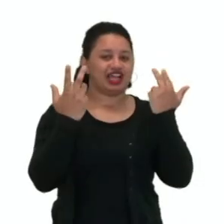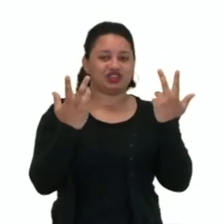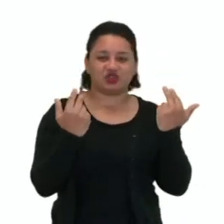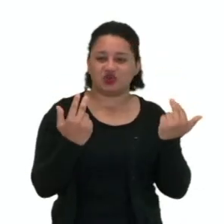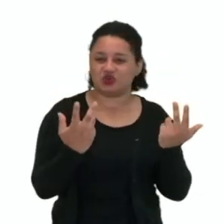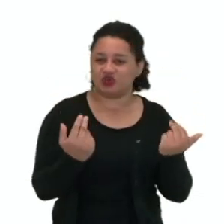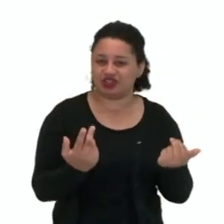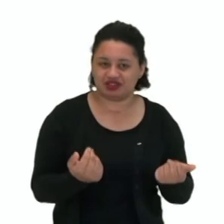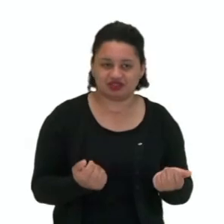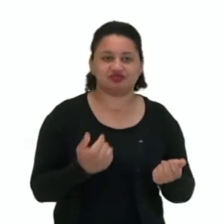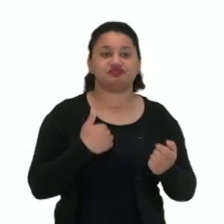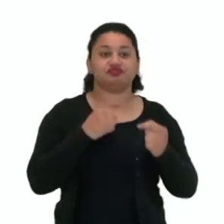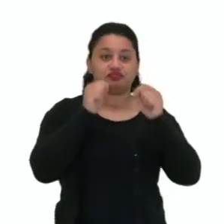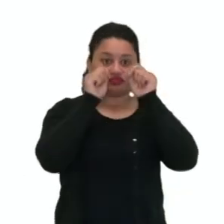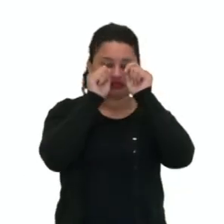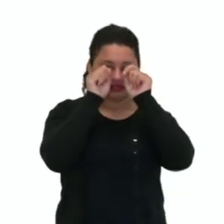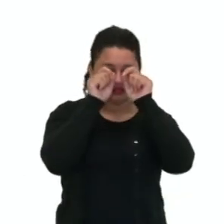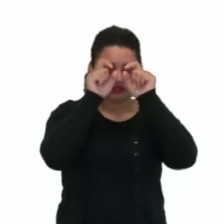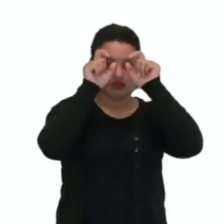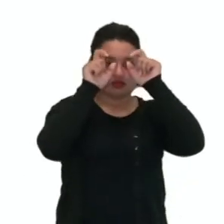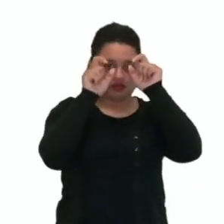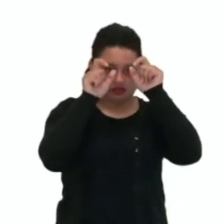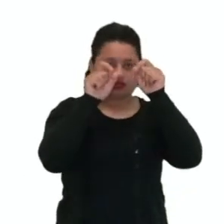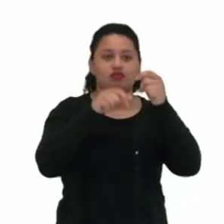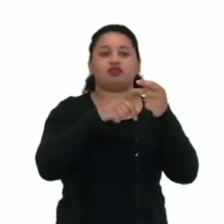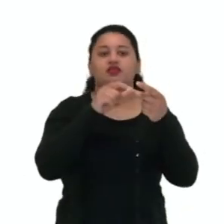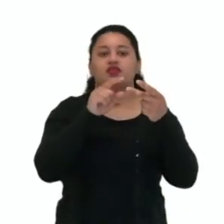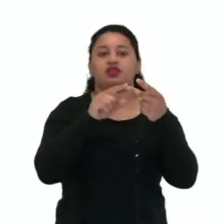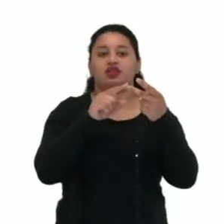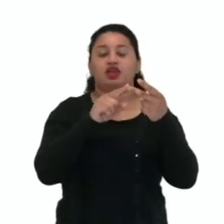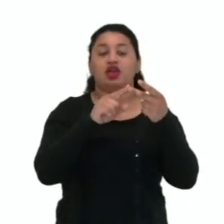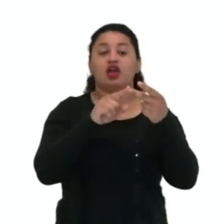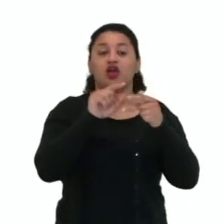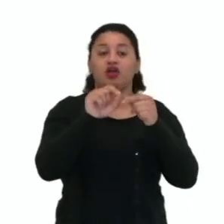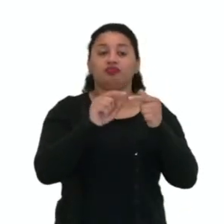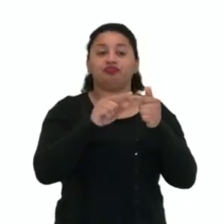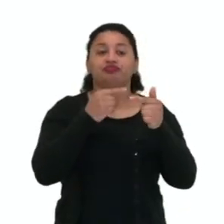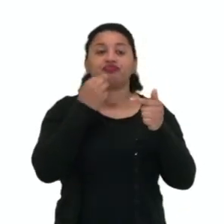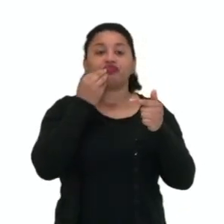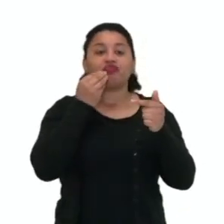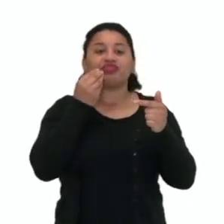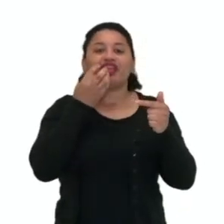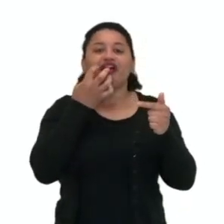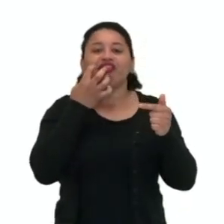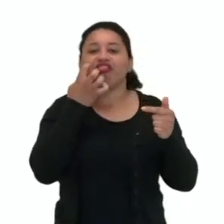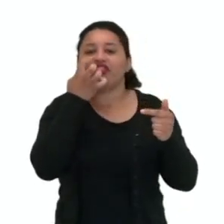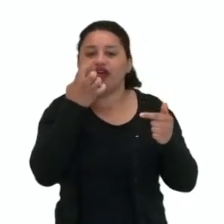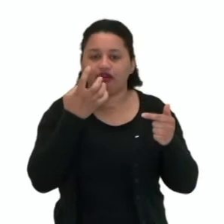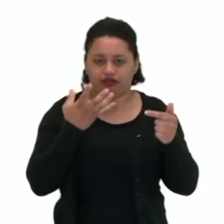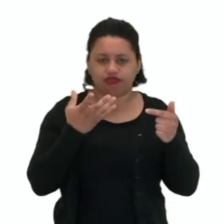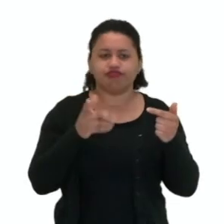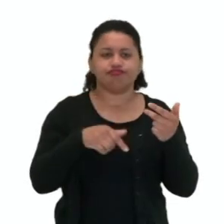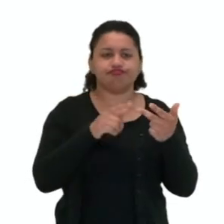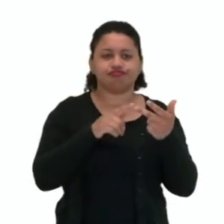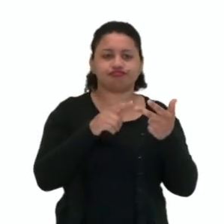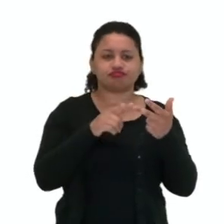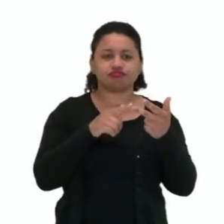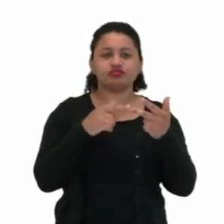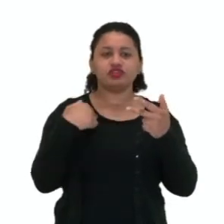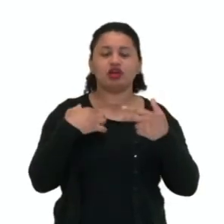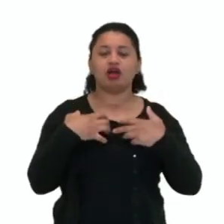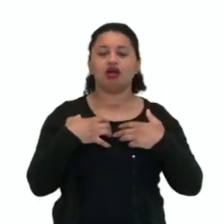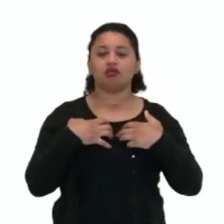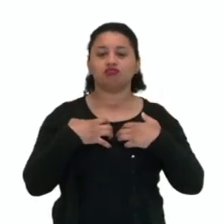involuntárias. A sua pupila vai dilatar, por exemplo, vai parar a salivação, vai relaxar os seus